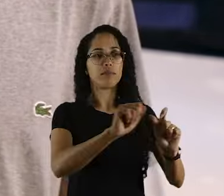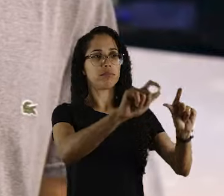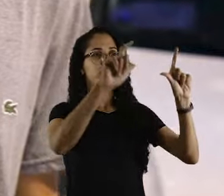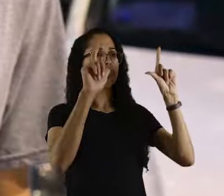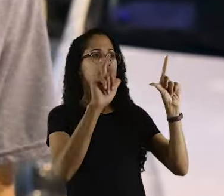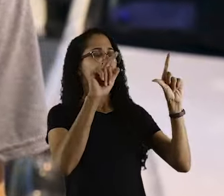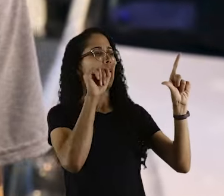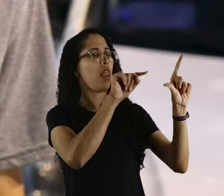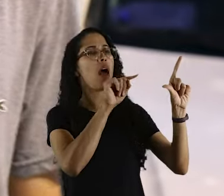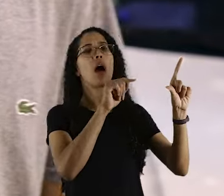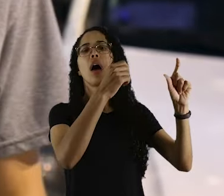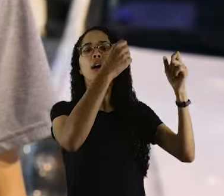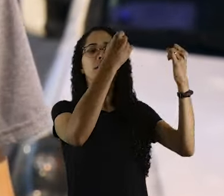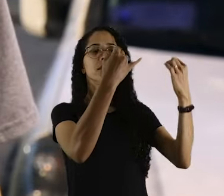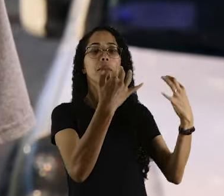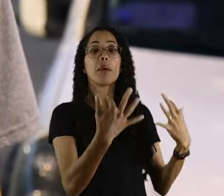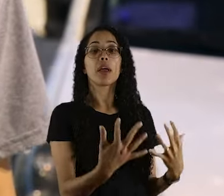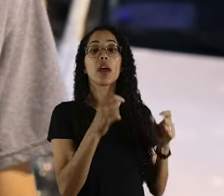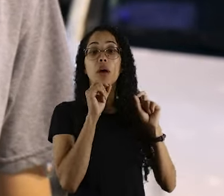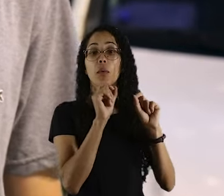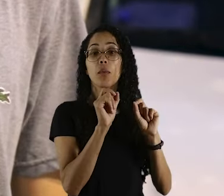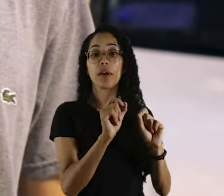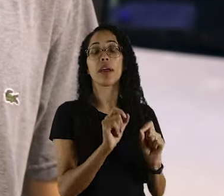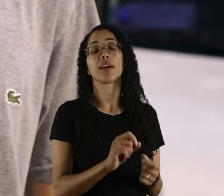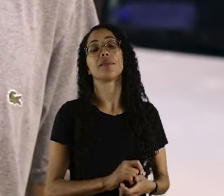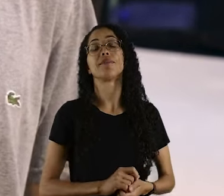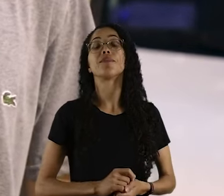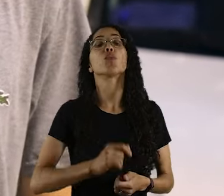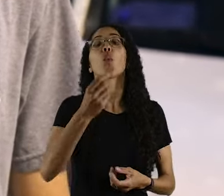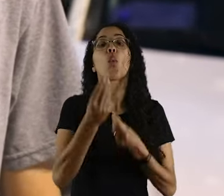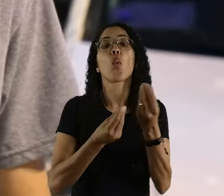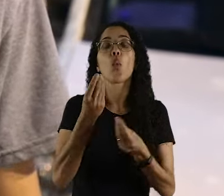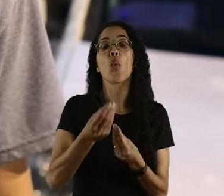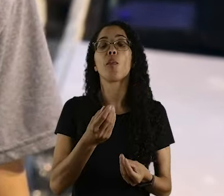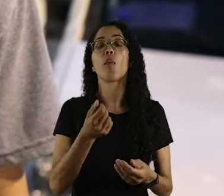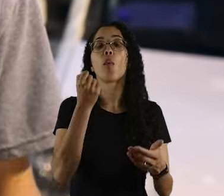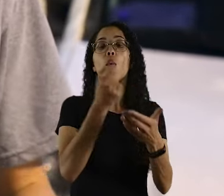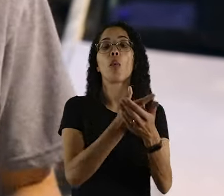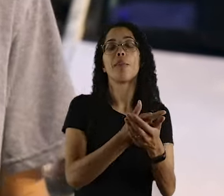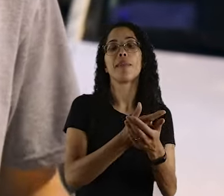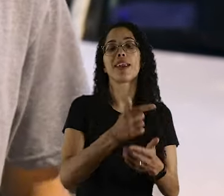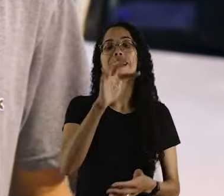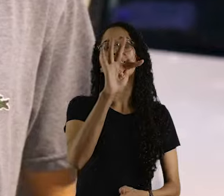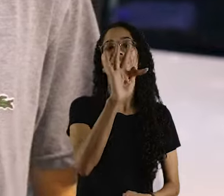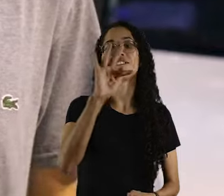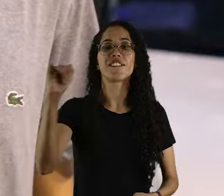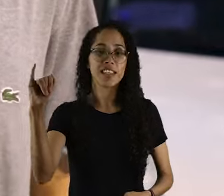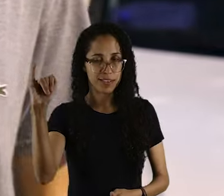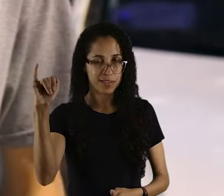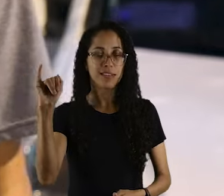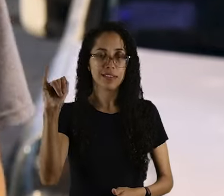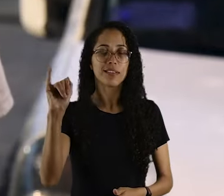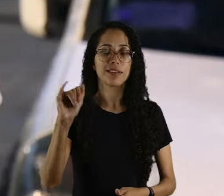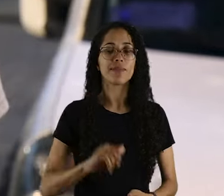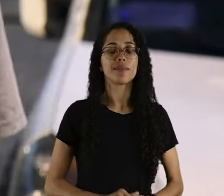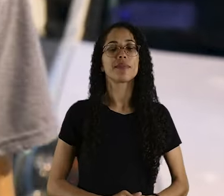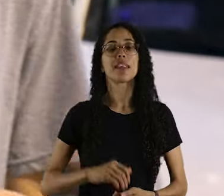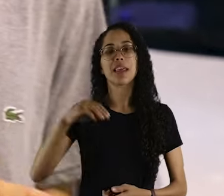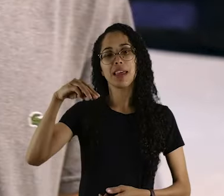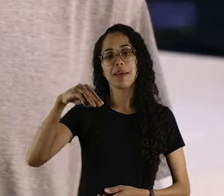imobiliário, MFX11. Eu fui investindo e ganhando poucas parcelas, e reinvestindo as parcelas